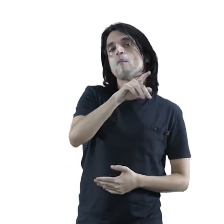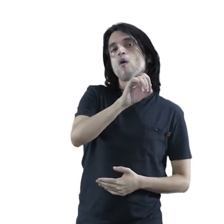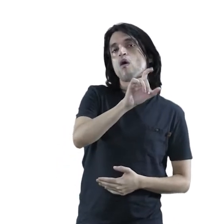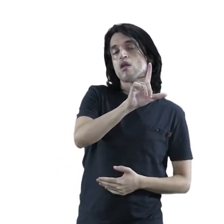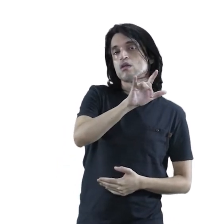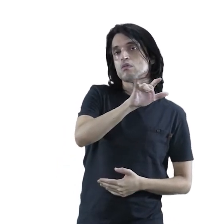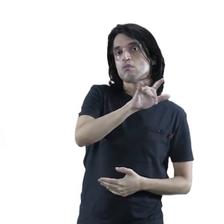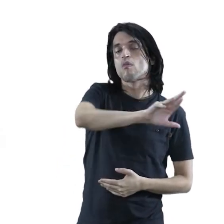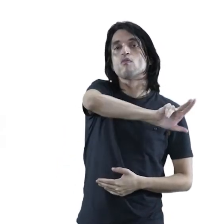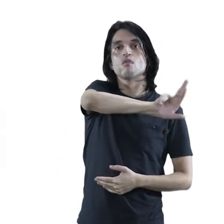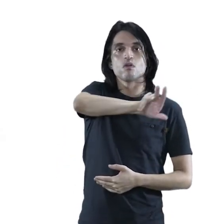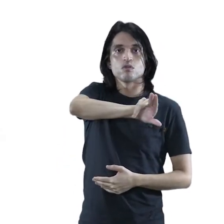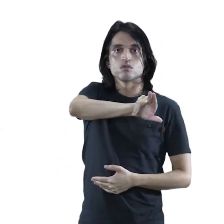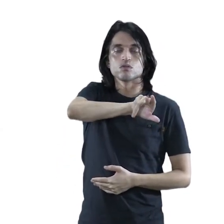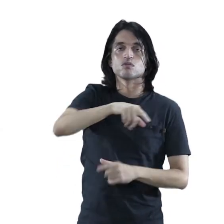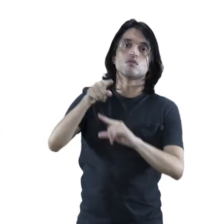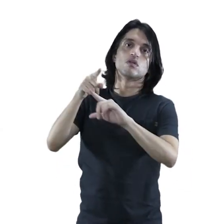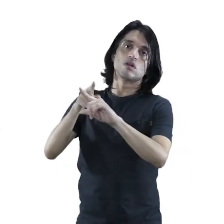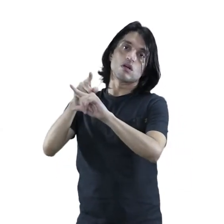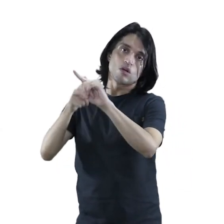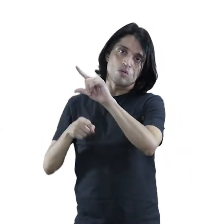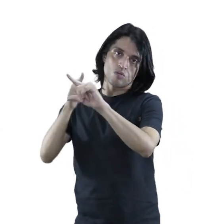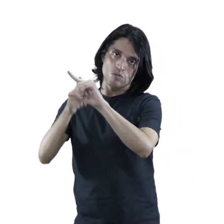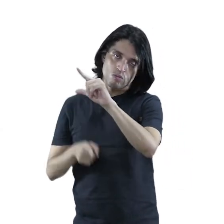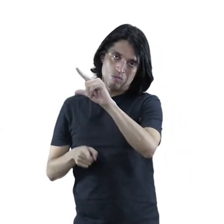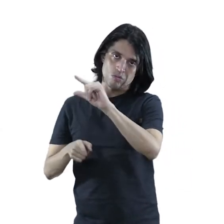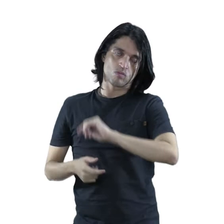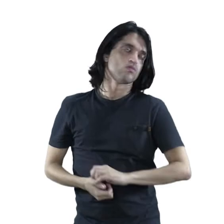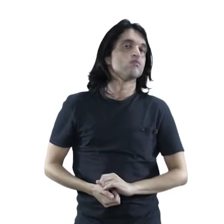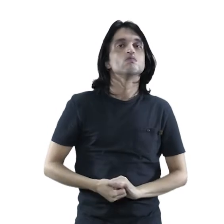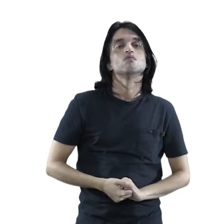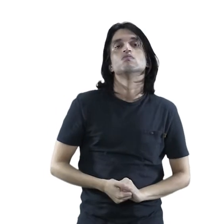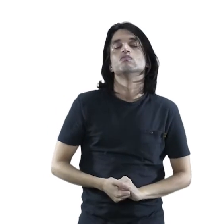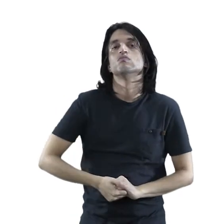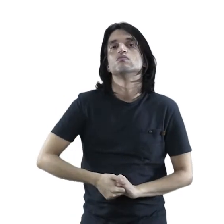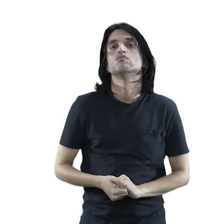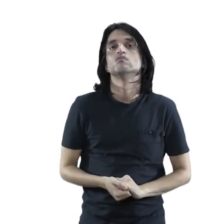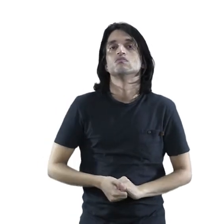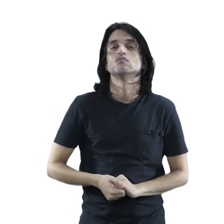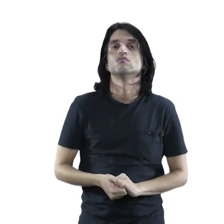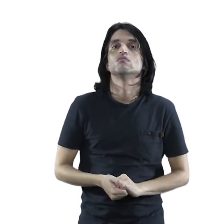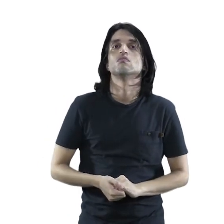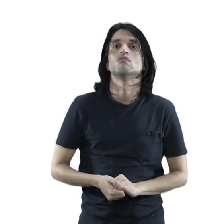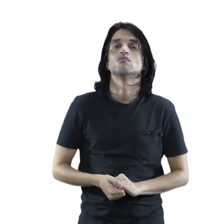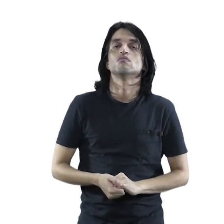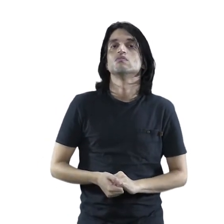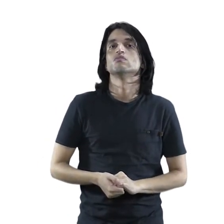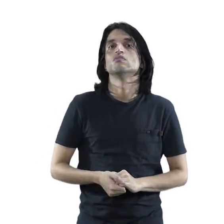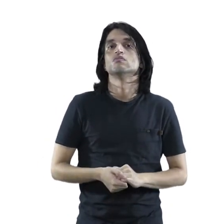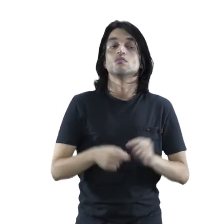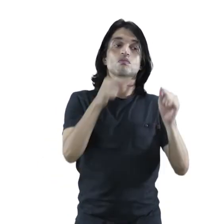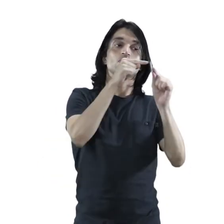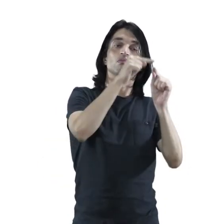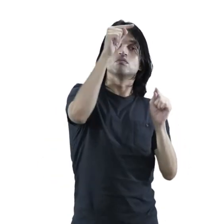e fim. A palavra polígono é de origem grega. Poli, muito, gono, ângulo. Polígono,